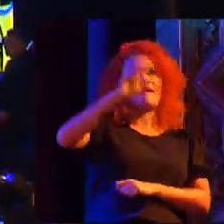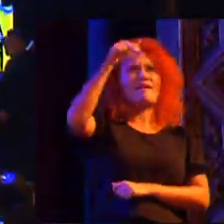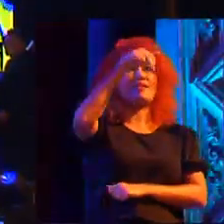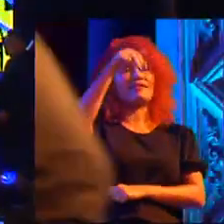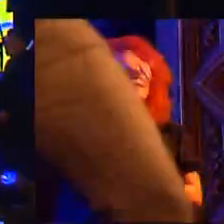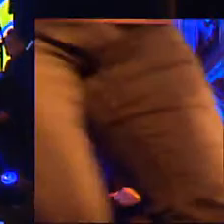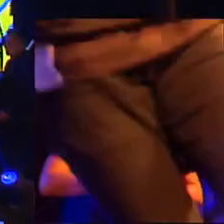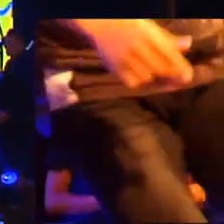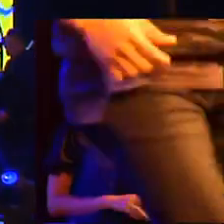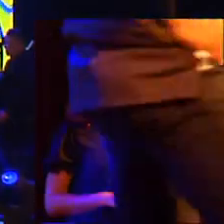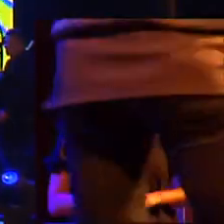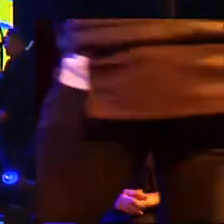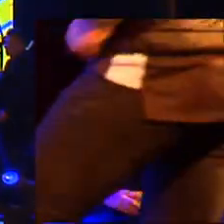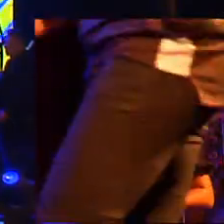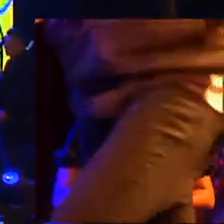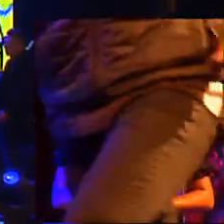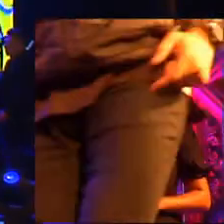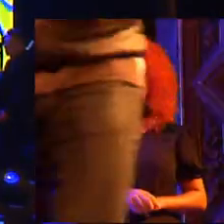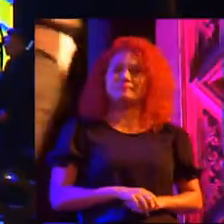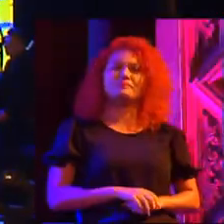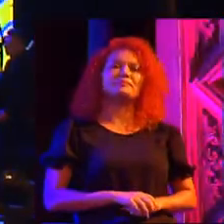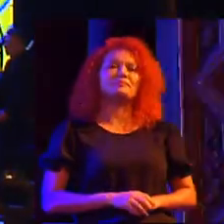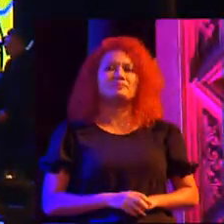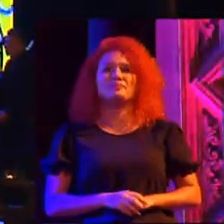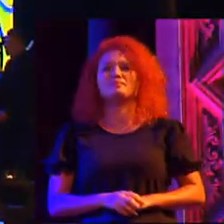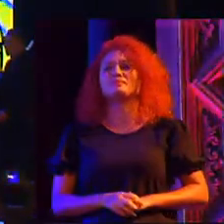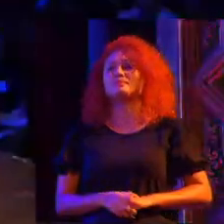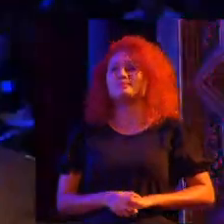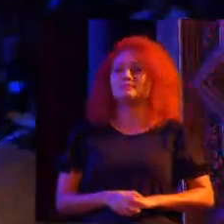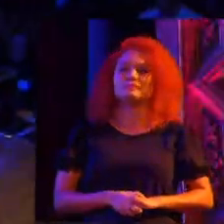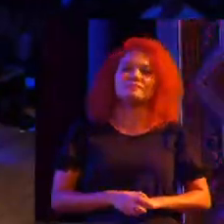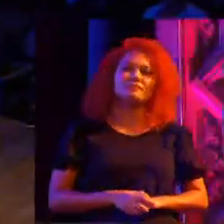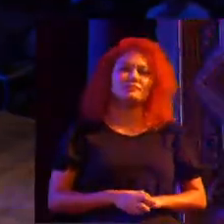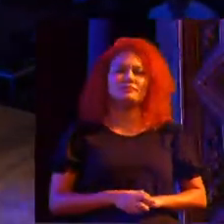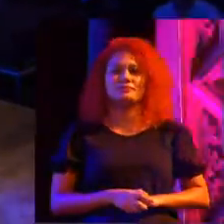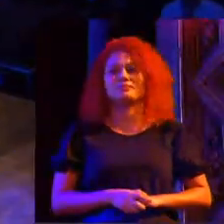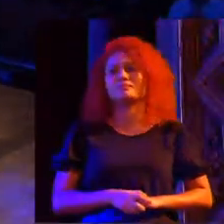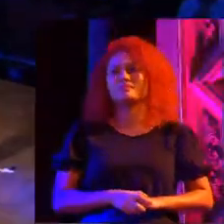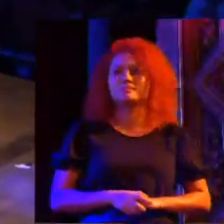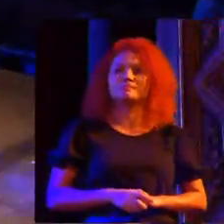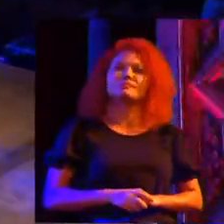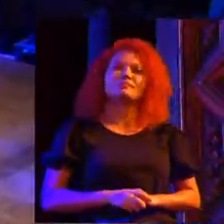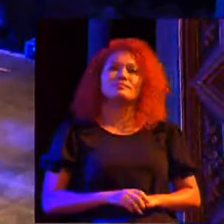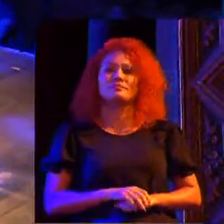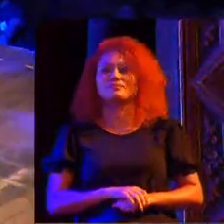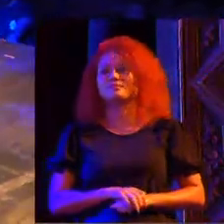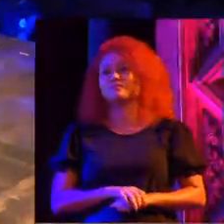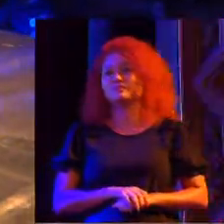Mais pólvora.